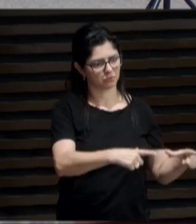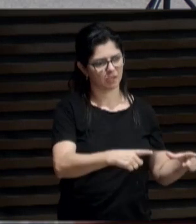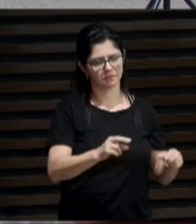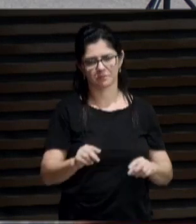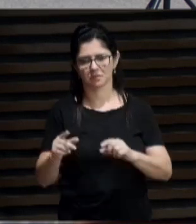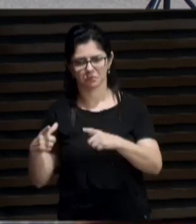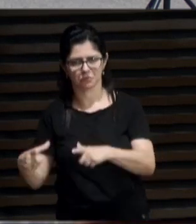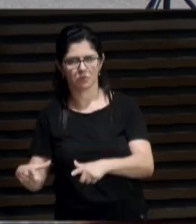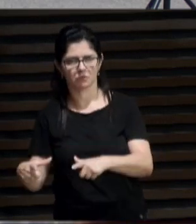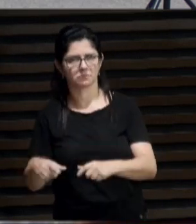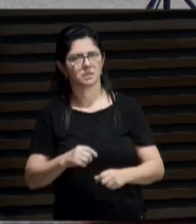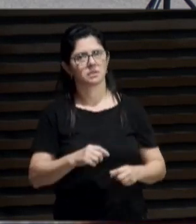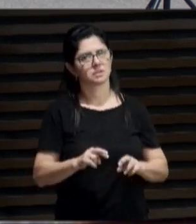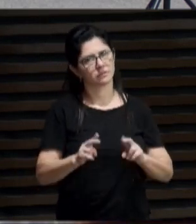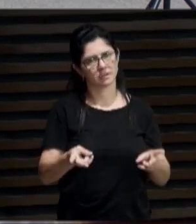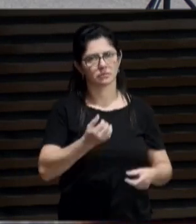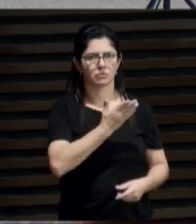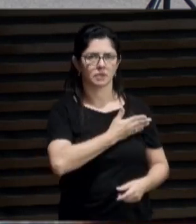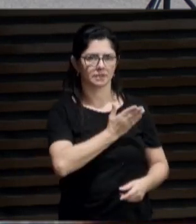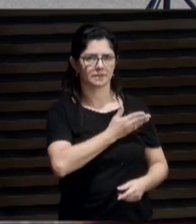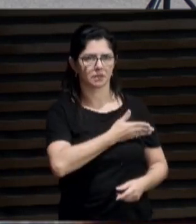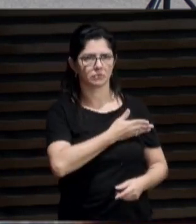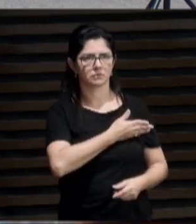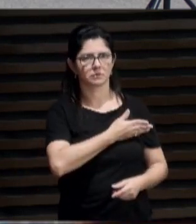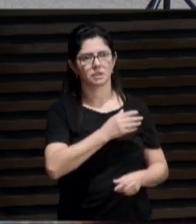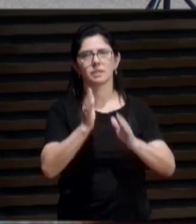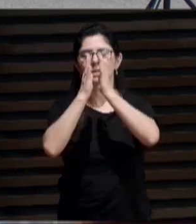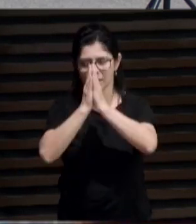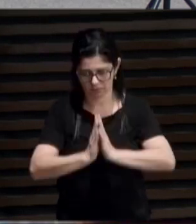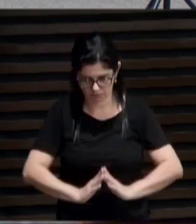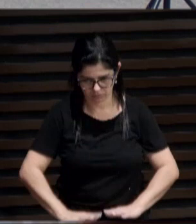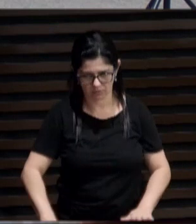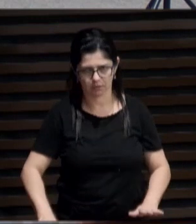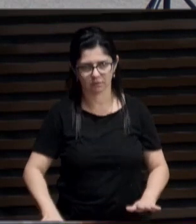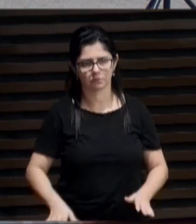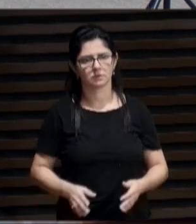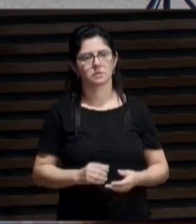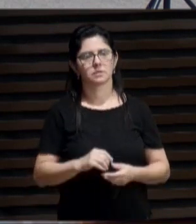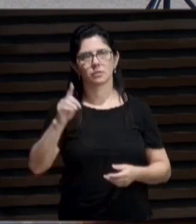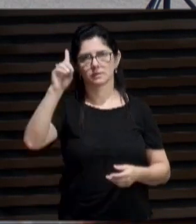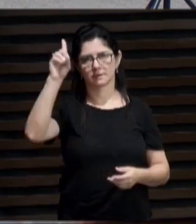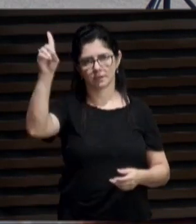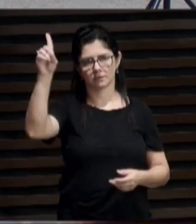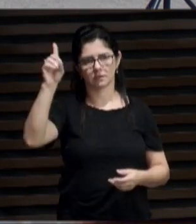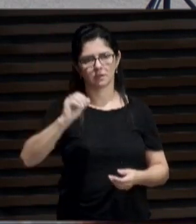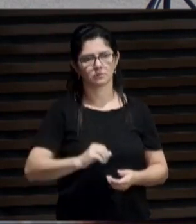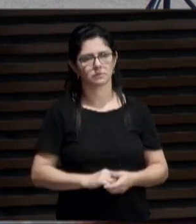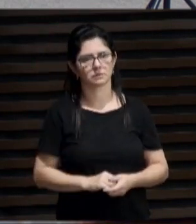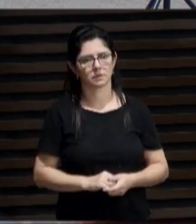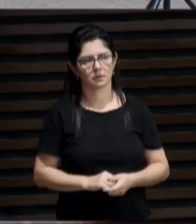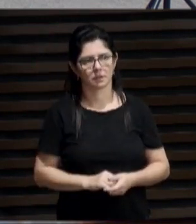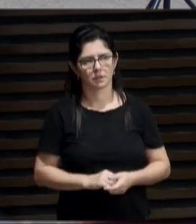Diferencia o coração do adorador, a quem ele está adorando de verdade. E é óbvio que quando